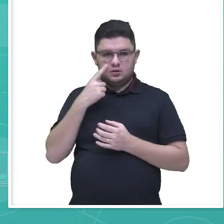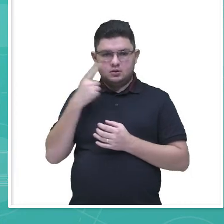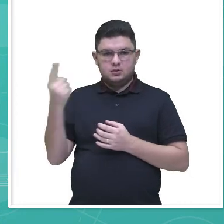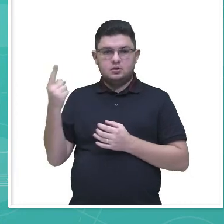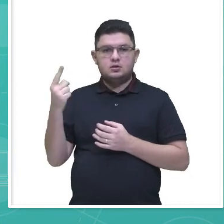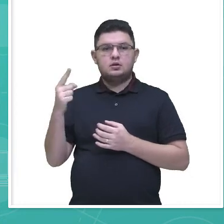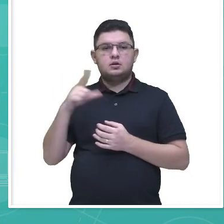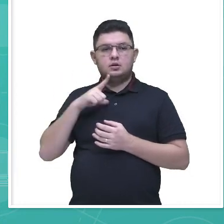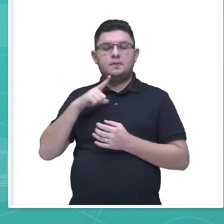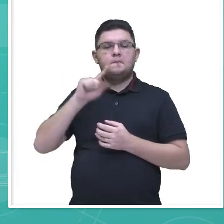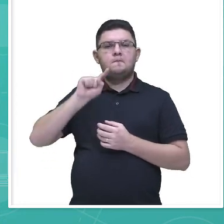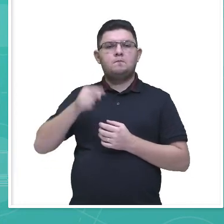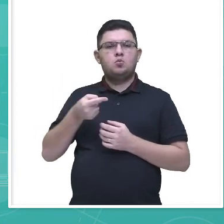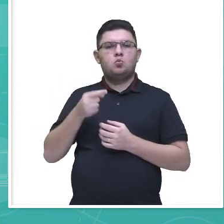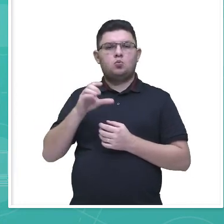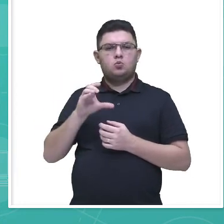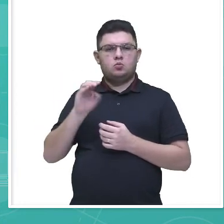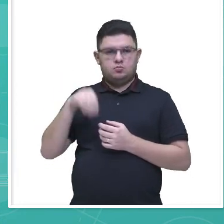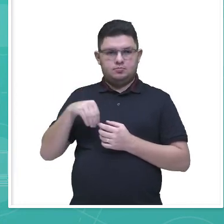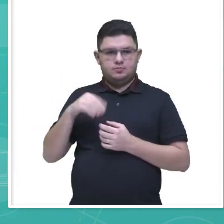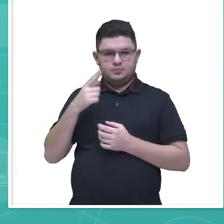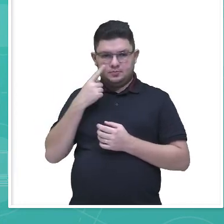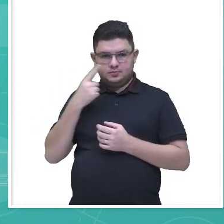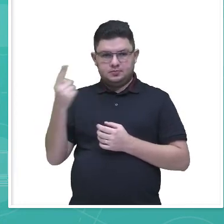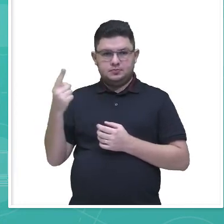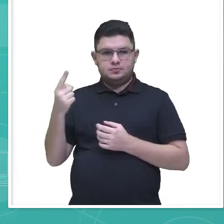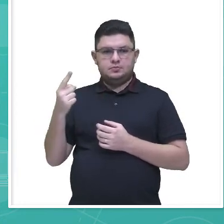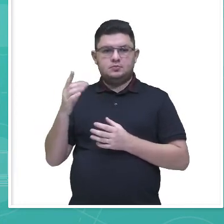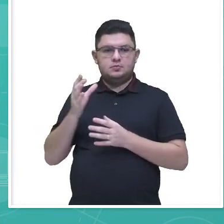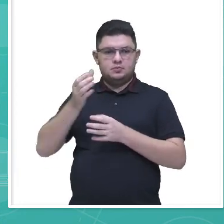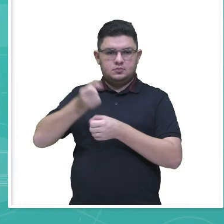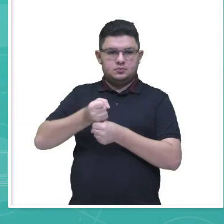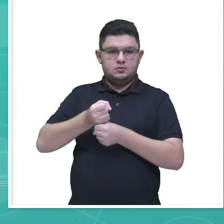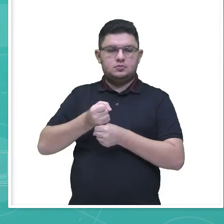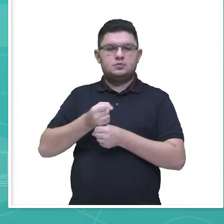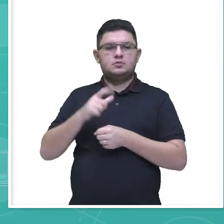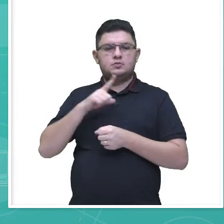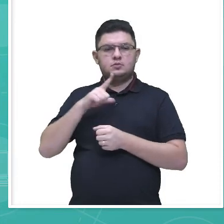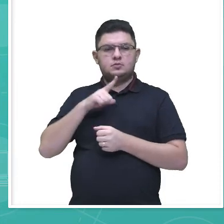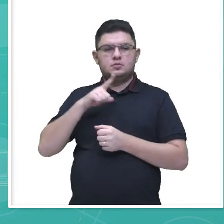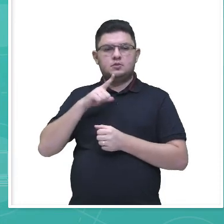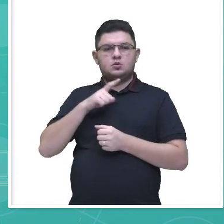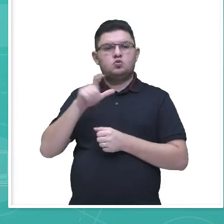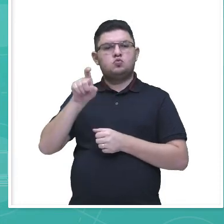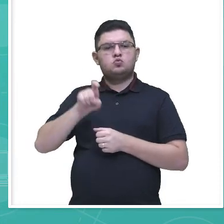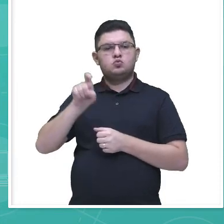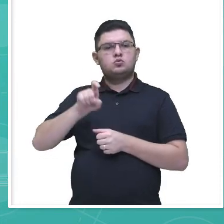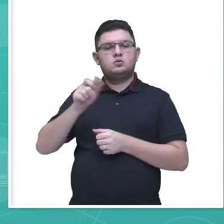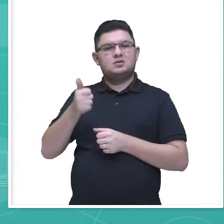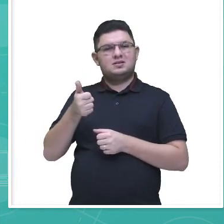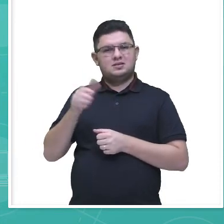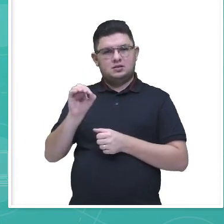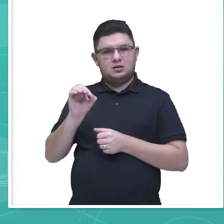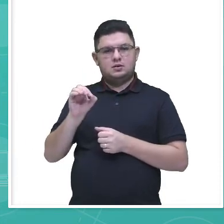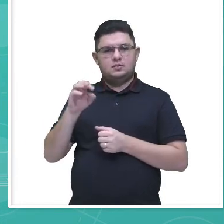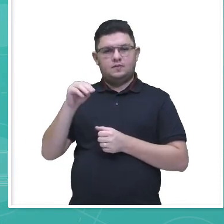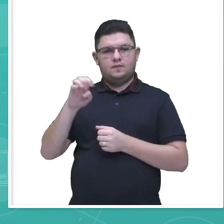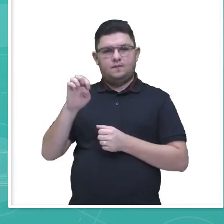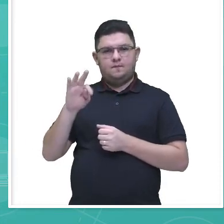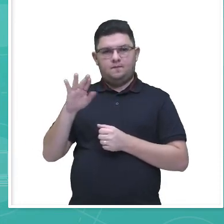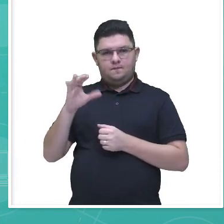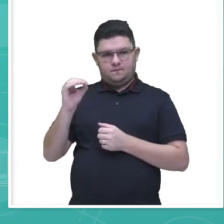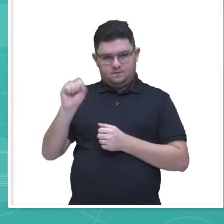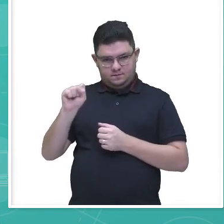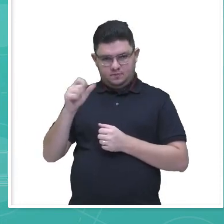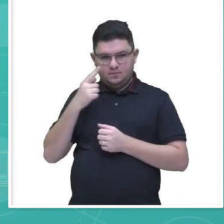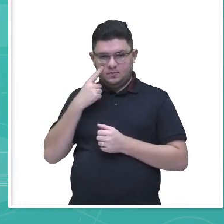1000 centímetros, né? E aí, ao final, você encontra o seu x, que é a resposta de 10 metros. Então, olha lá, a